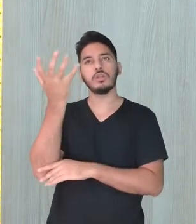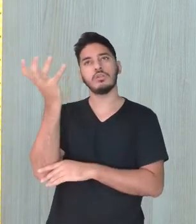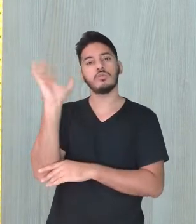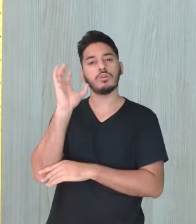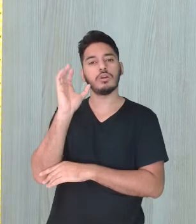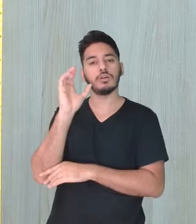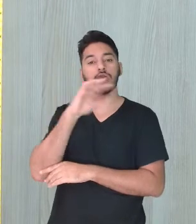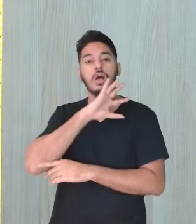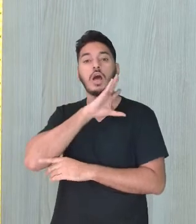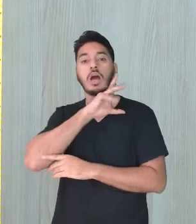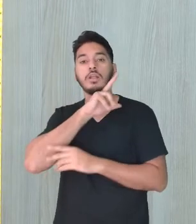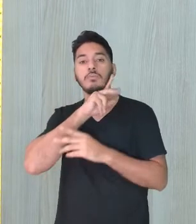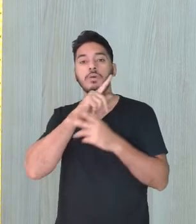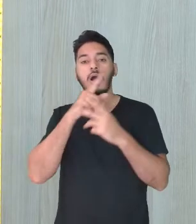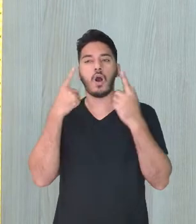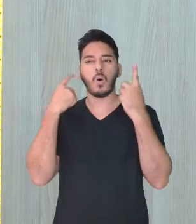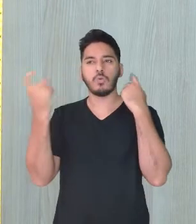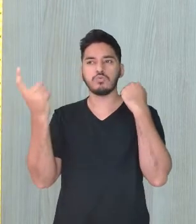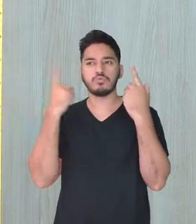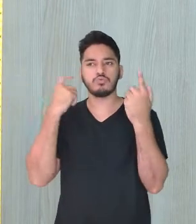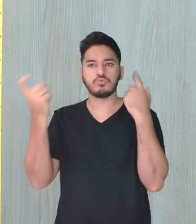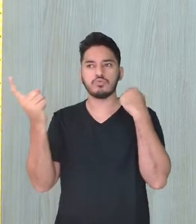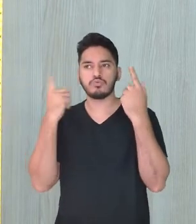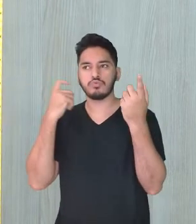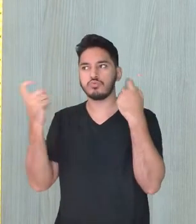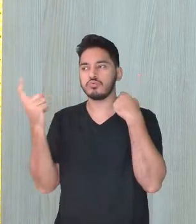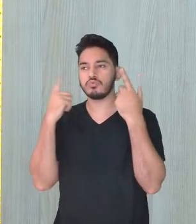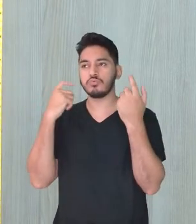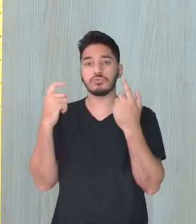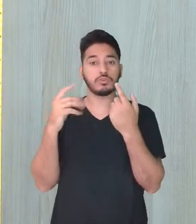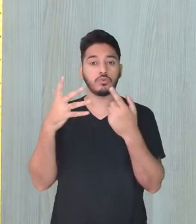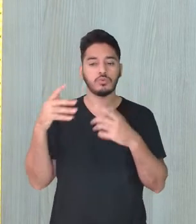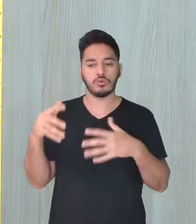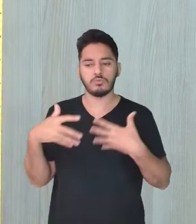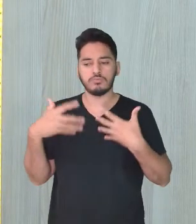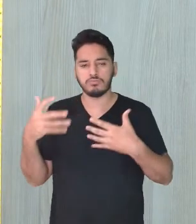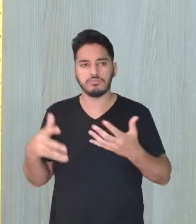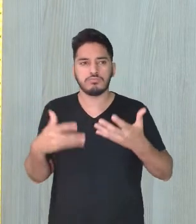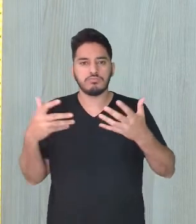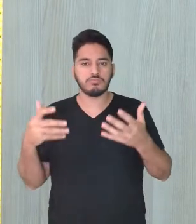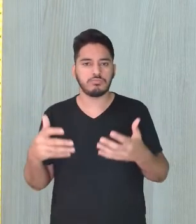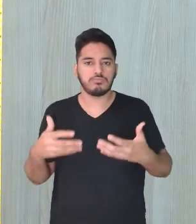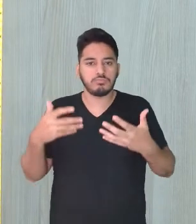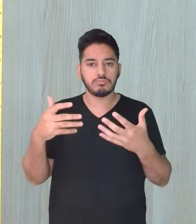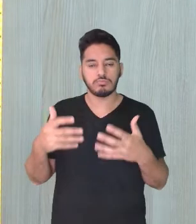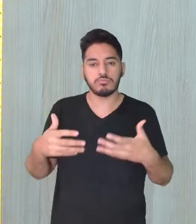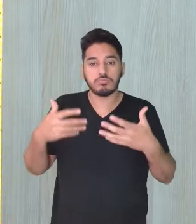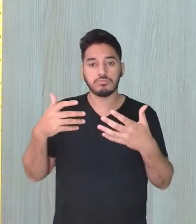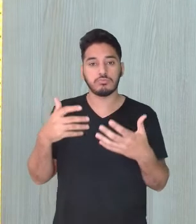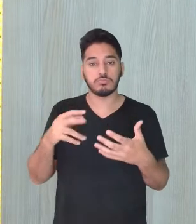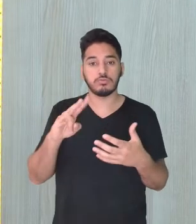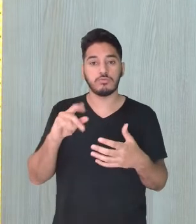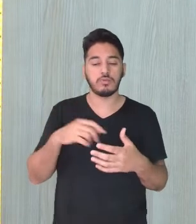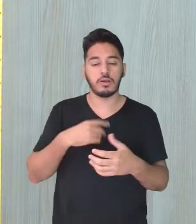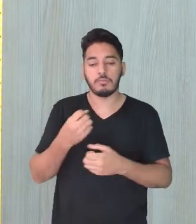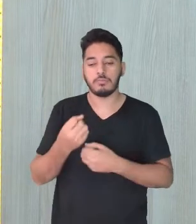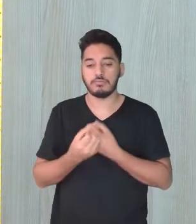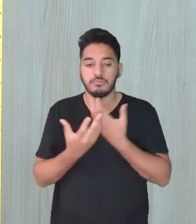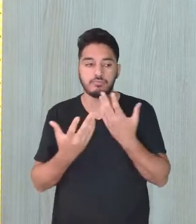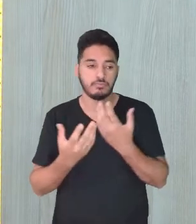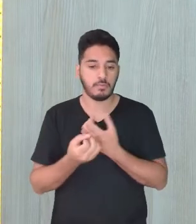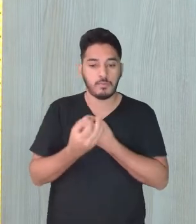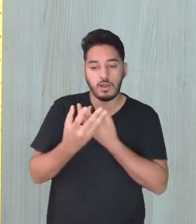Os animais fazendo barulho, né, professor? Acho que isso tudo estimula, né? Sim. Que você vá